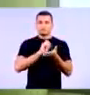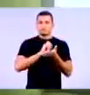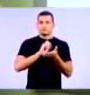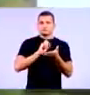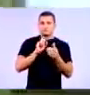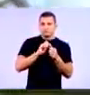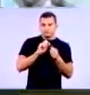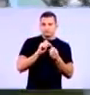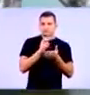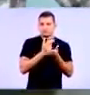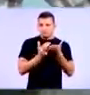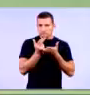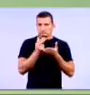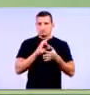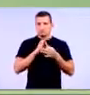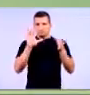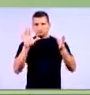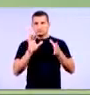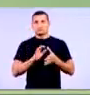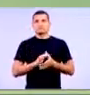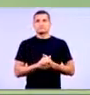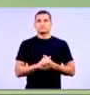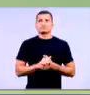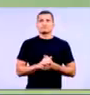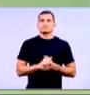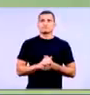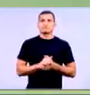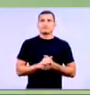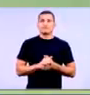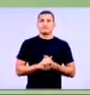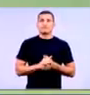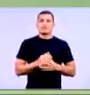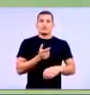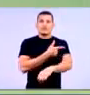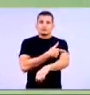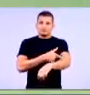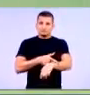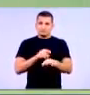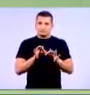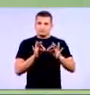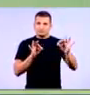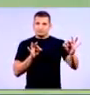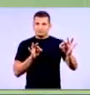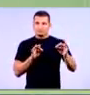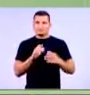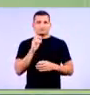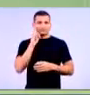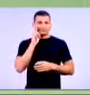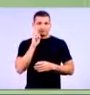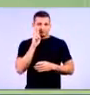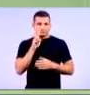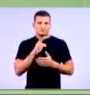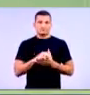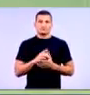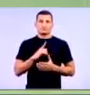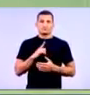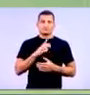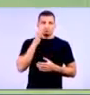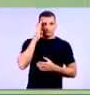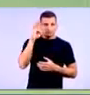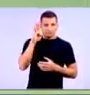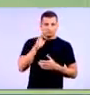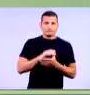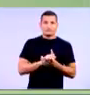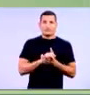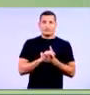construções. Bom, a educação à distância se fundamenta, era a proposta, em alguns princípios. Construa